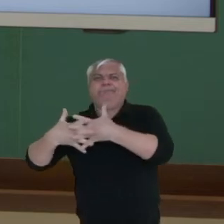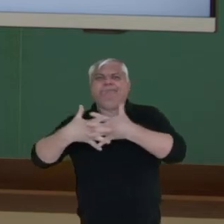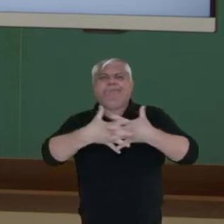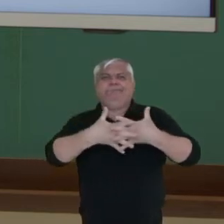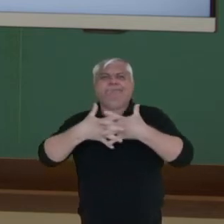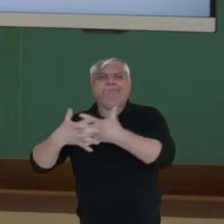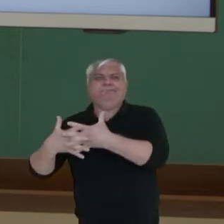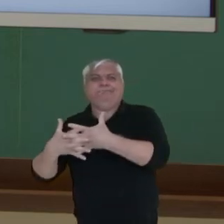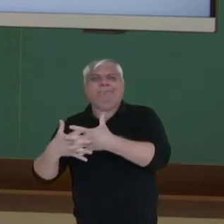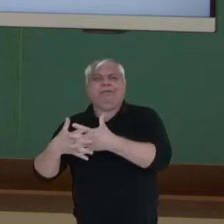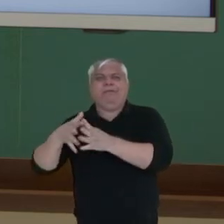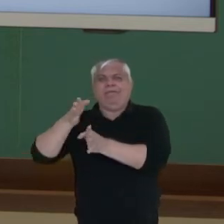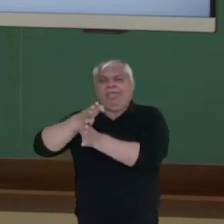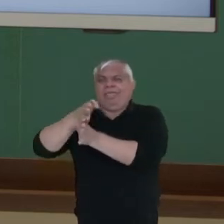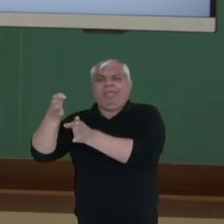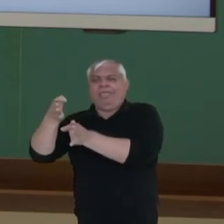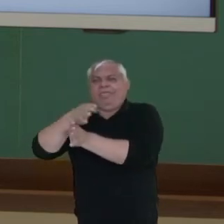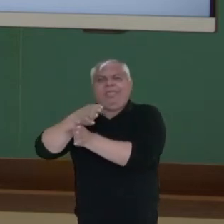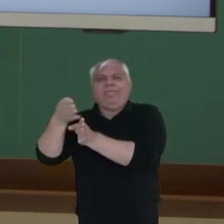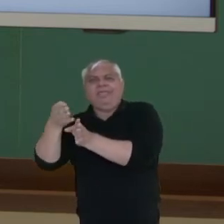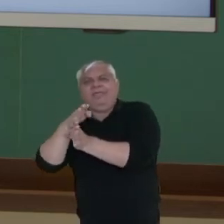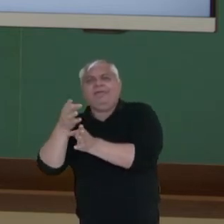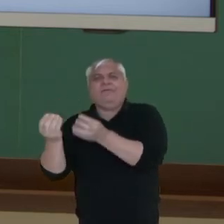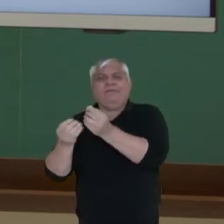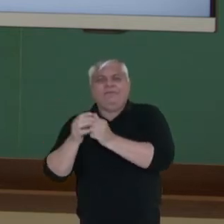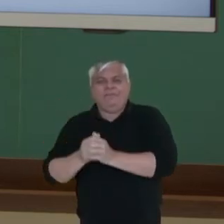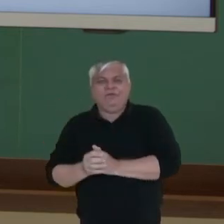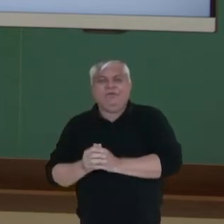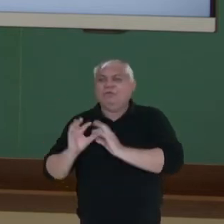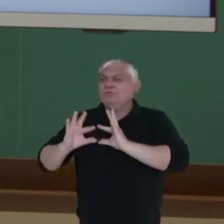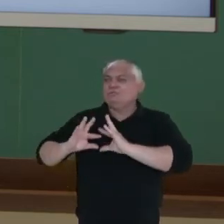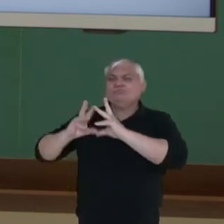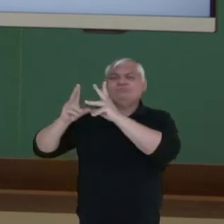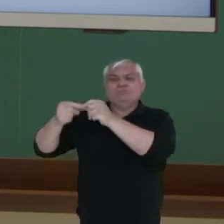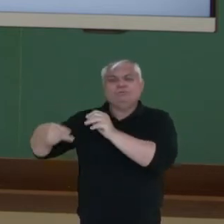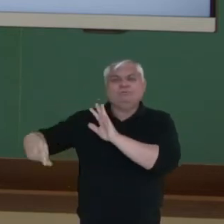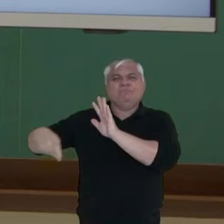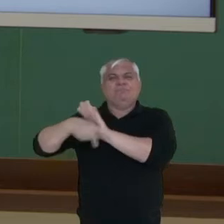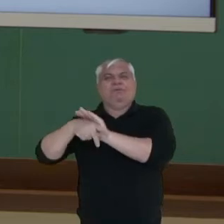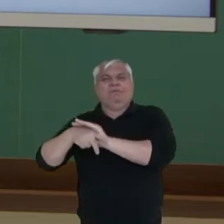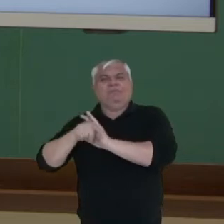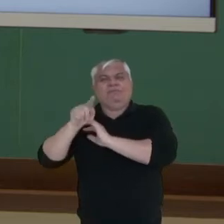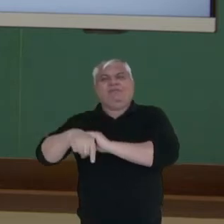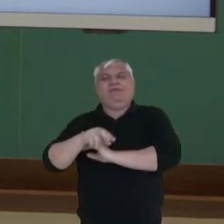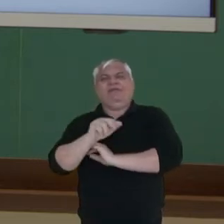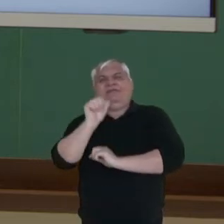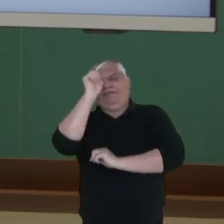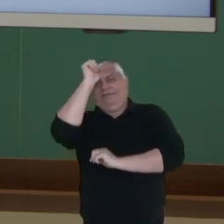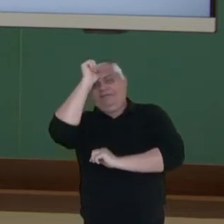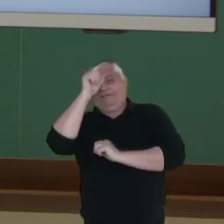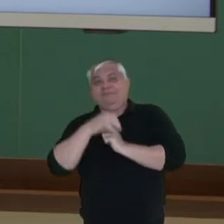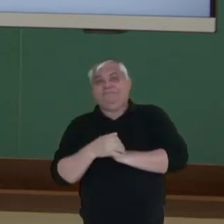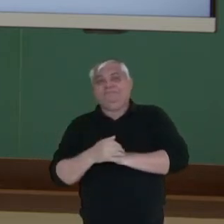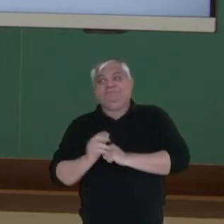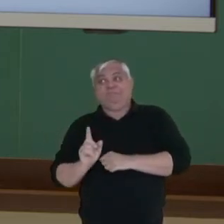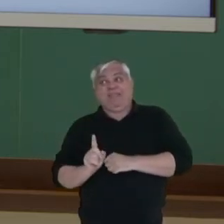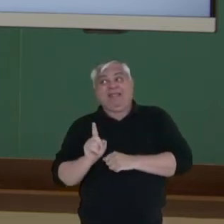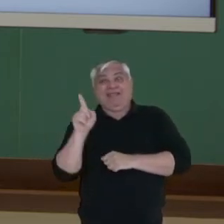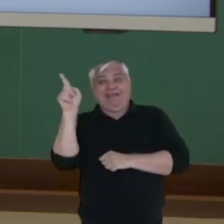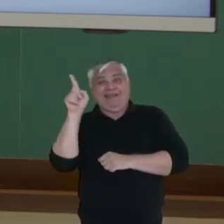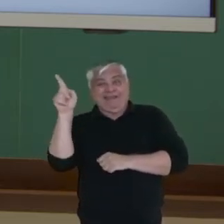como essas terras tinham um dono hinduísta, tudo isso deveria ser deles. Os paquistaneses, por outro lado, falam